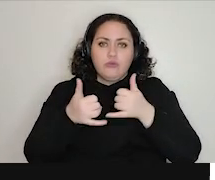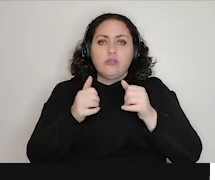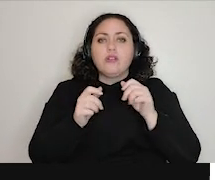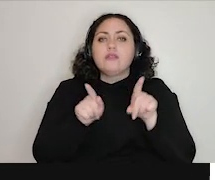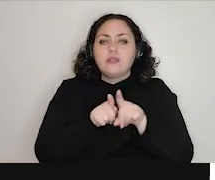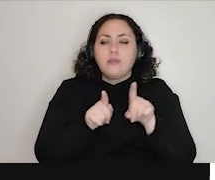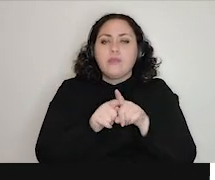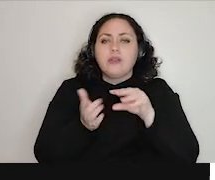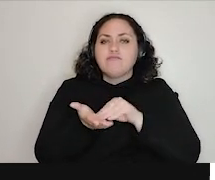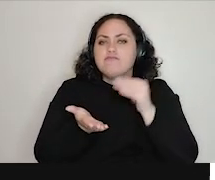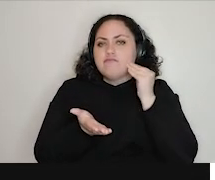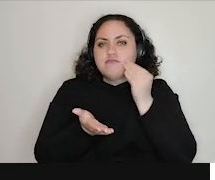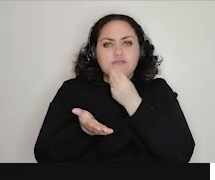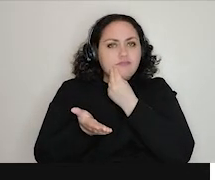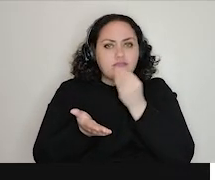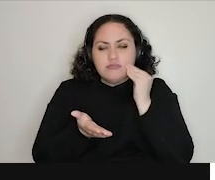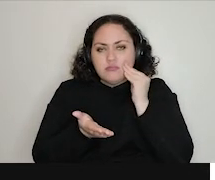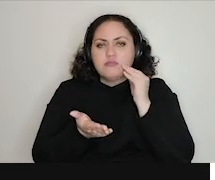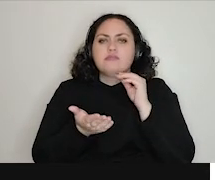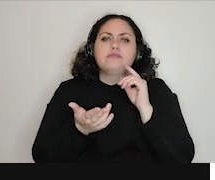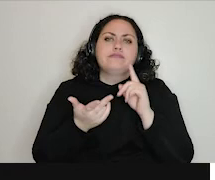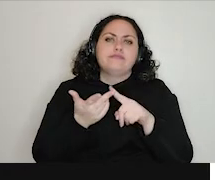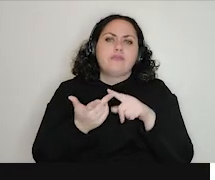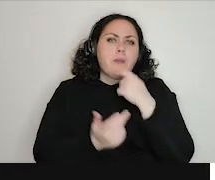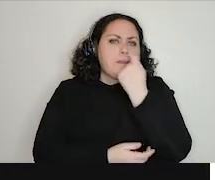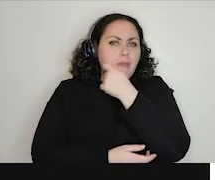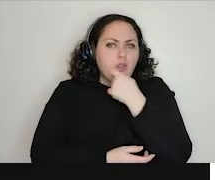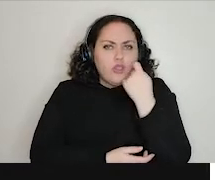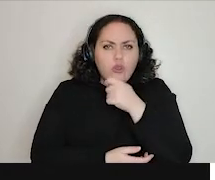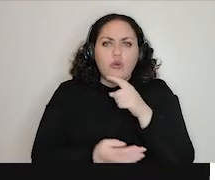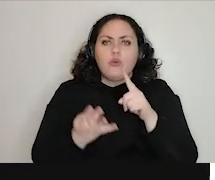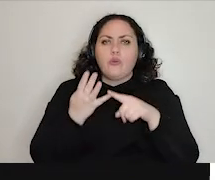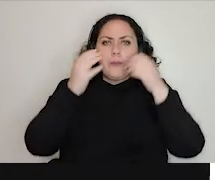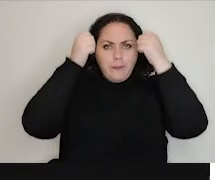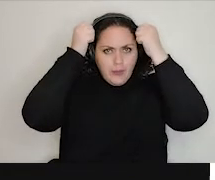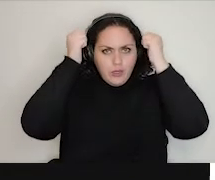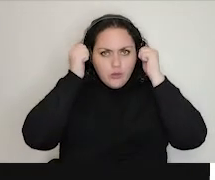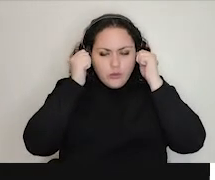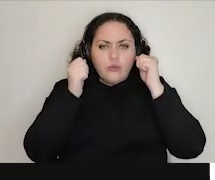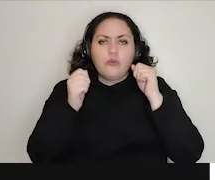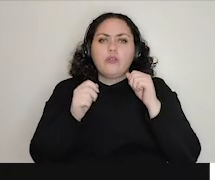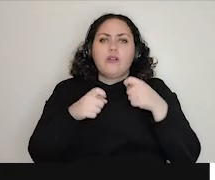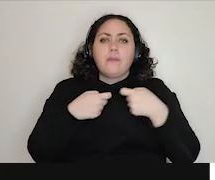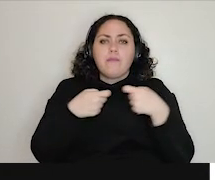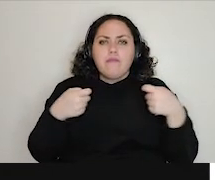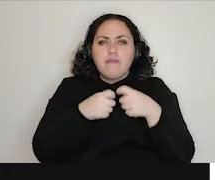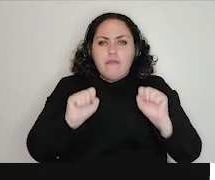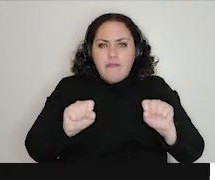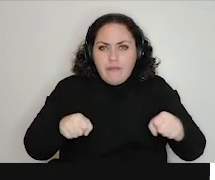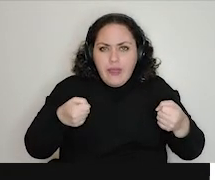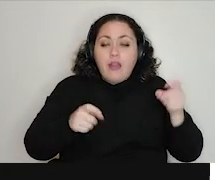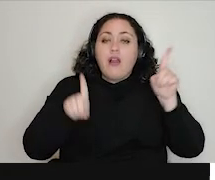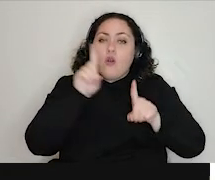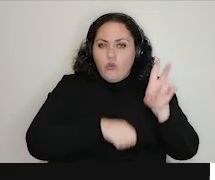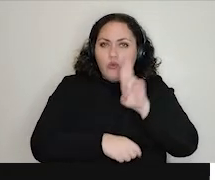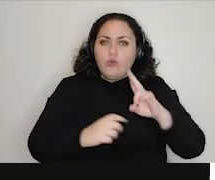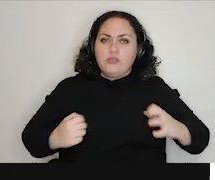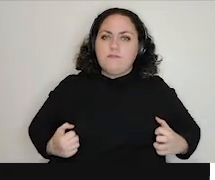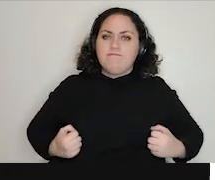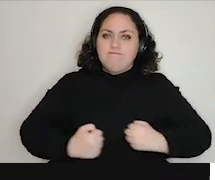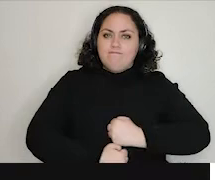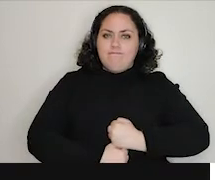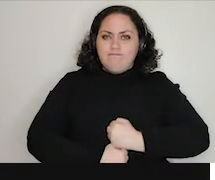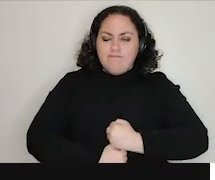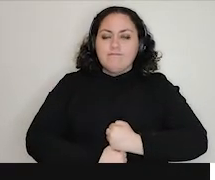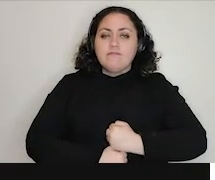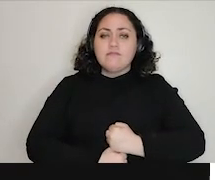usar salto alto, pó de arroz, batom, peruca, meia calça, alguns até espartilho,